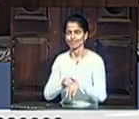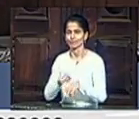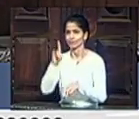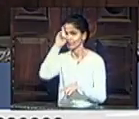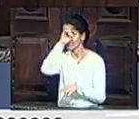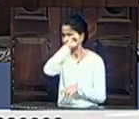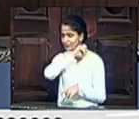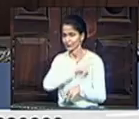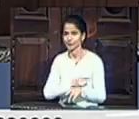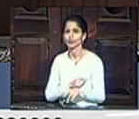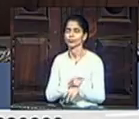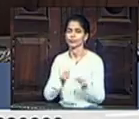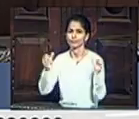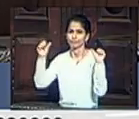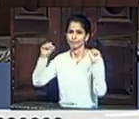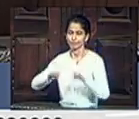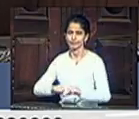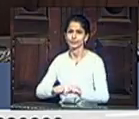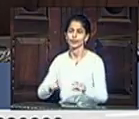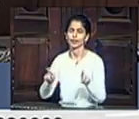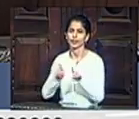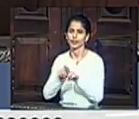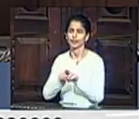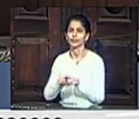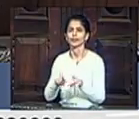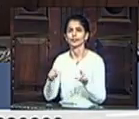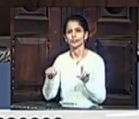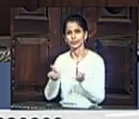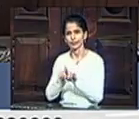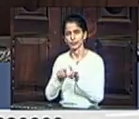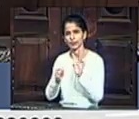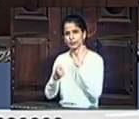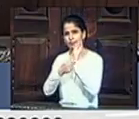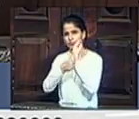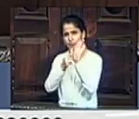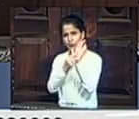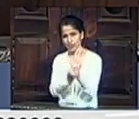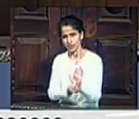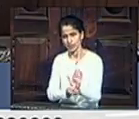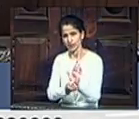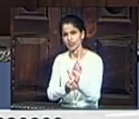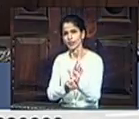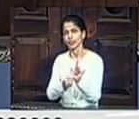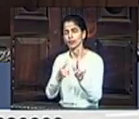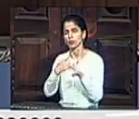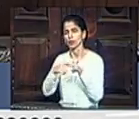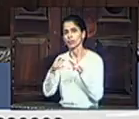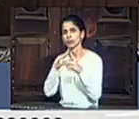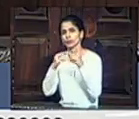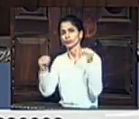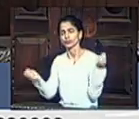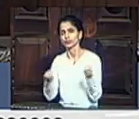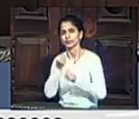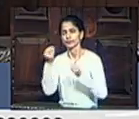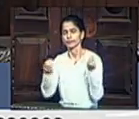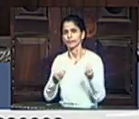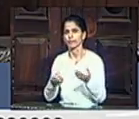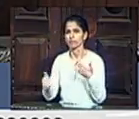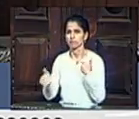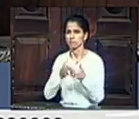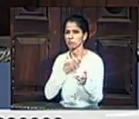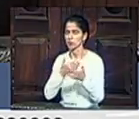que vivemos. E vai ter que apresentar as soluções para aí, qualquer que seja o